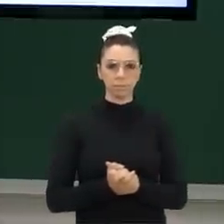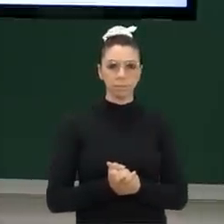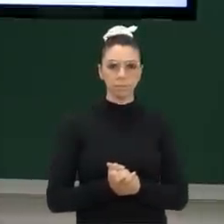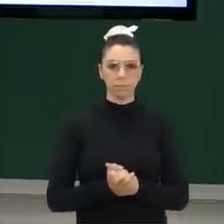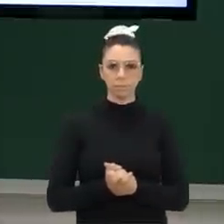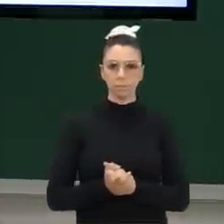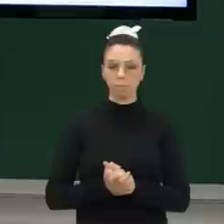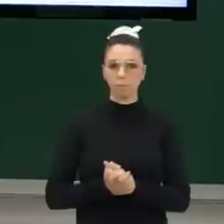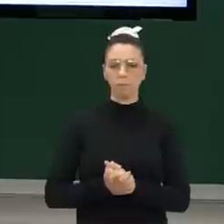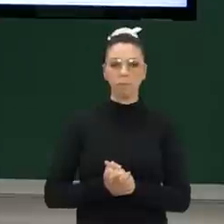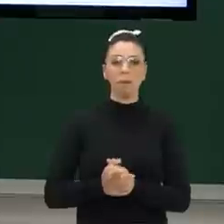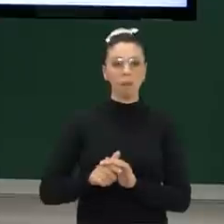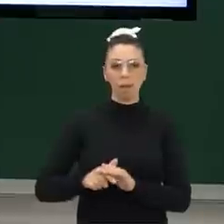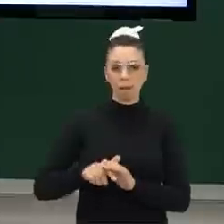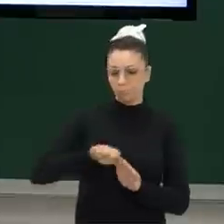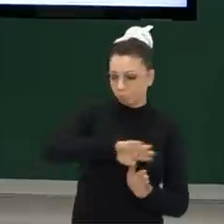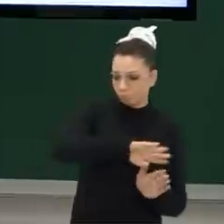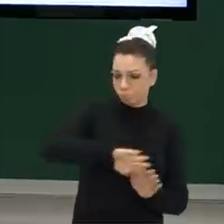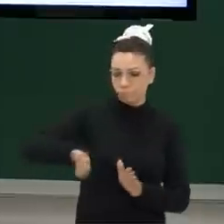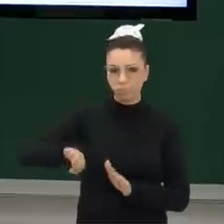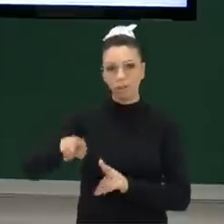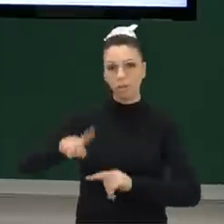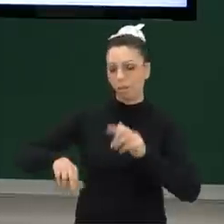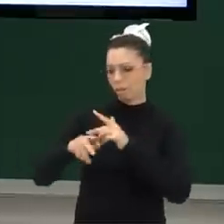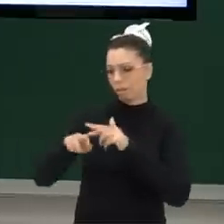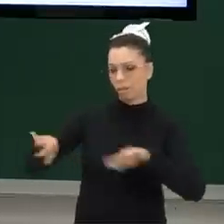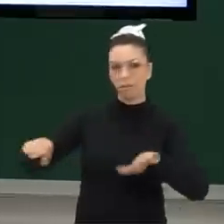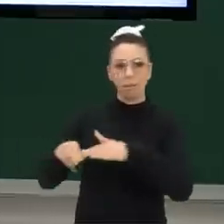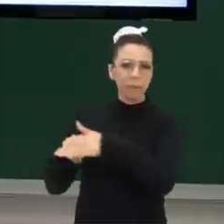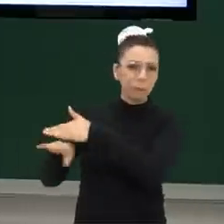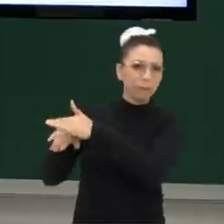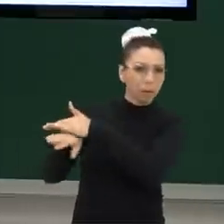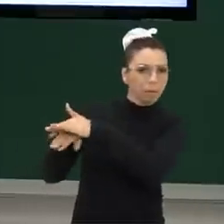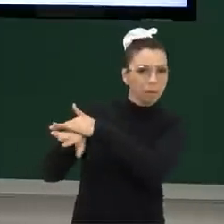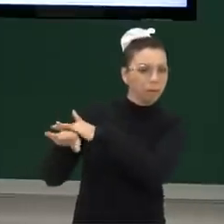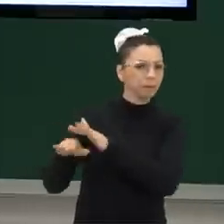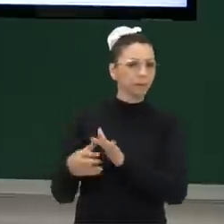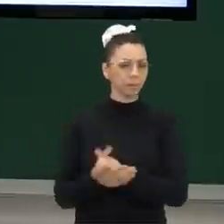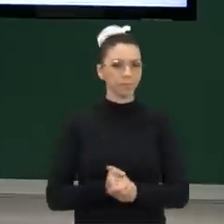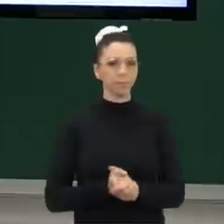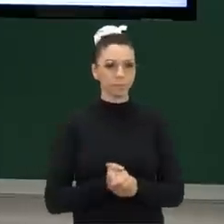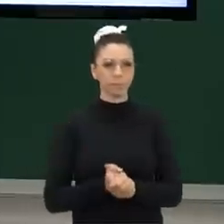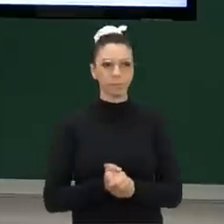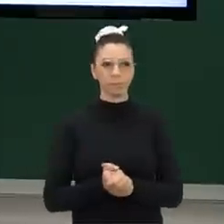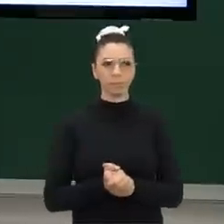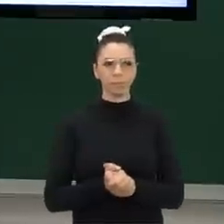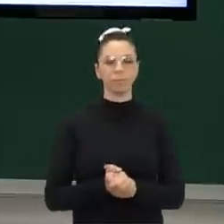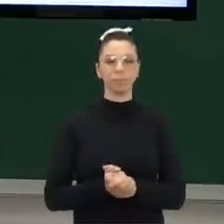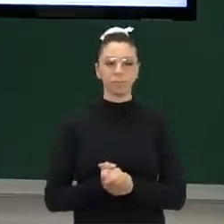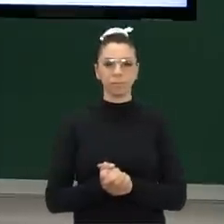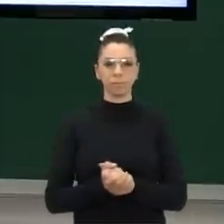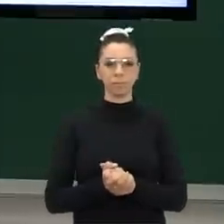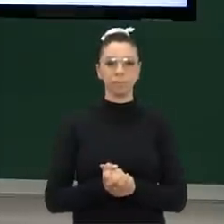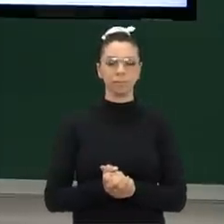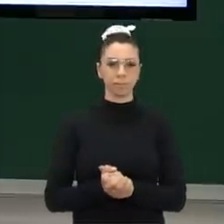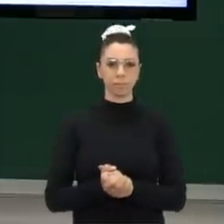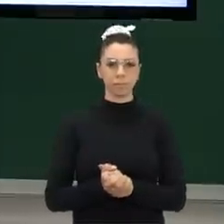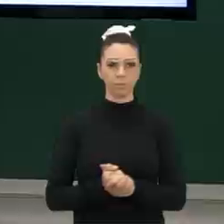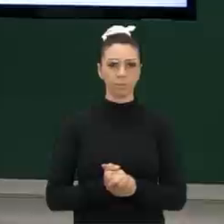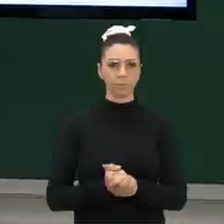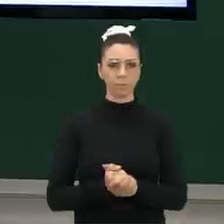bagunça. Acaba guardando tudo lá. Bom, vamos repetir as palavrinhas então?